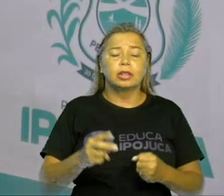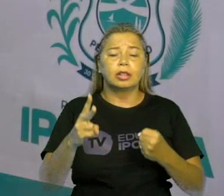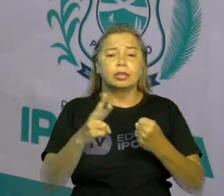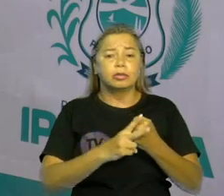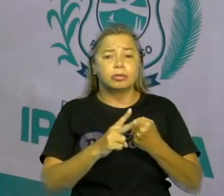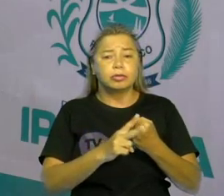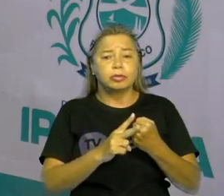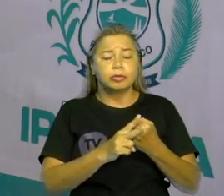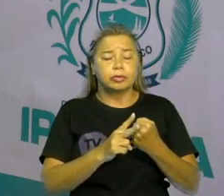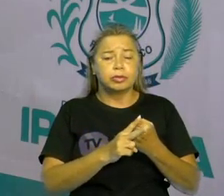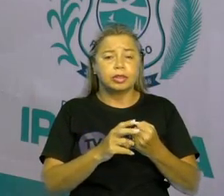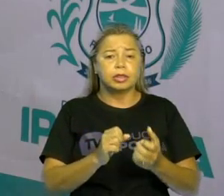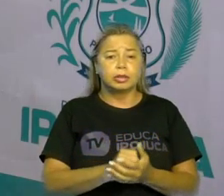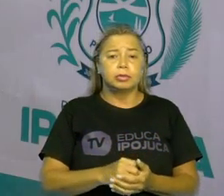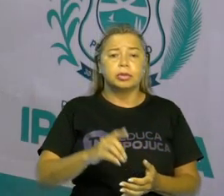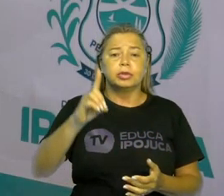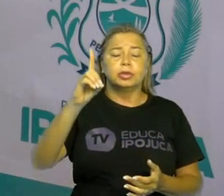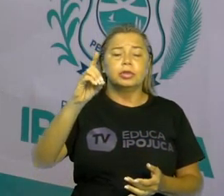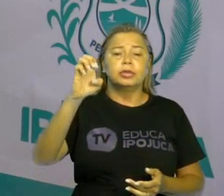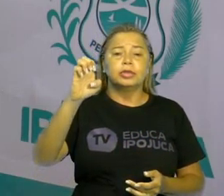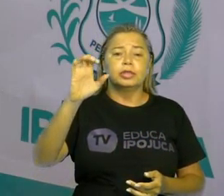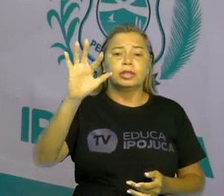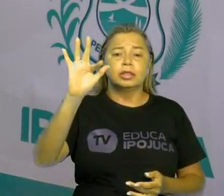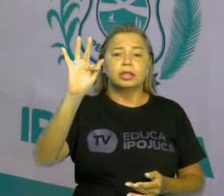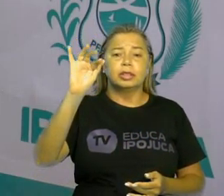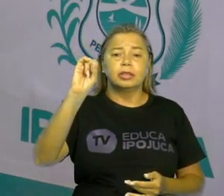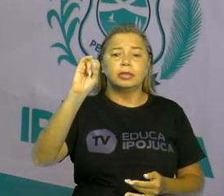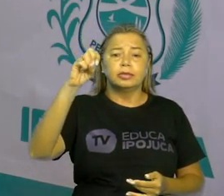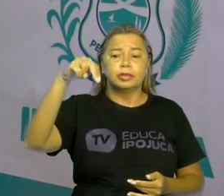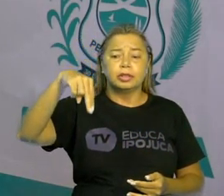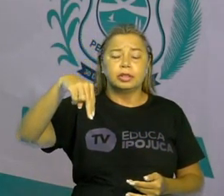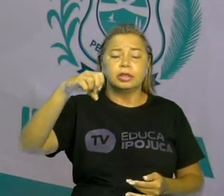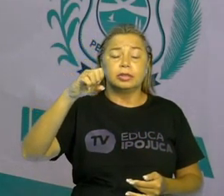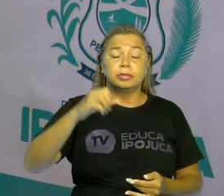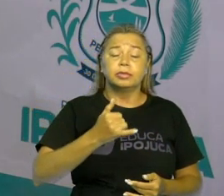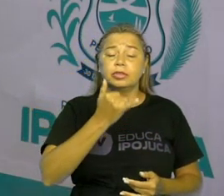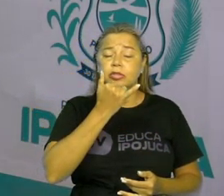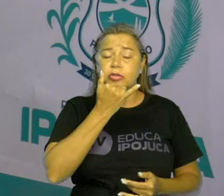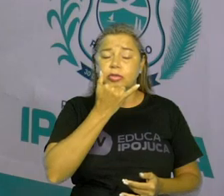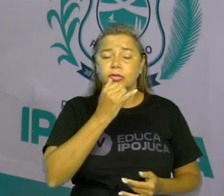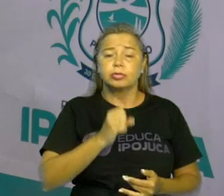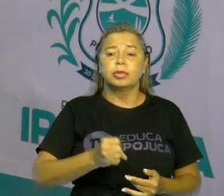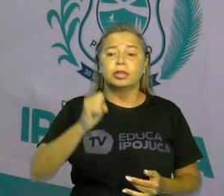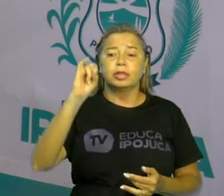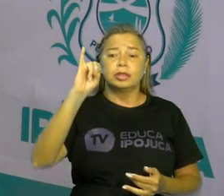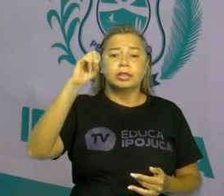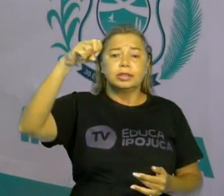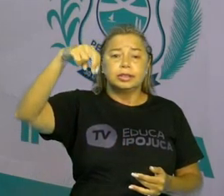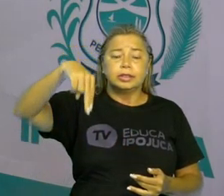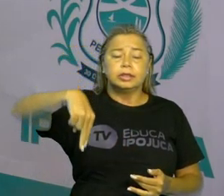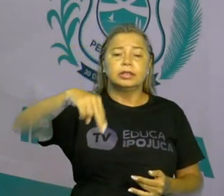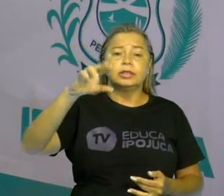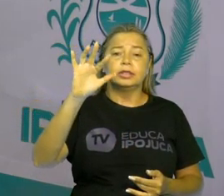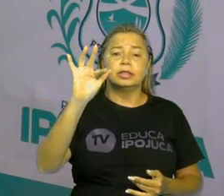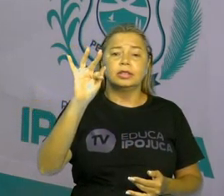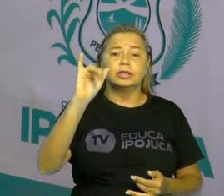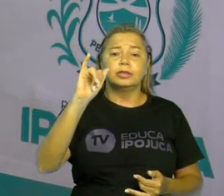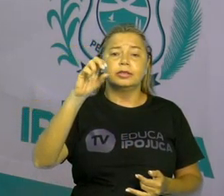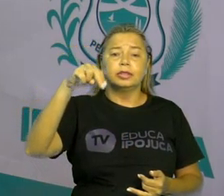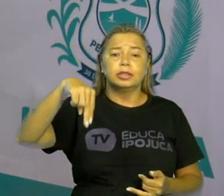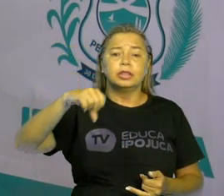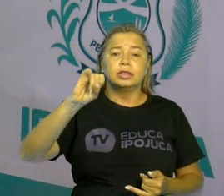aí eu volto para lembrá-los de quando que o verbo está no infinitivo em inglês ele